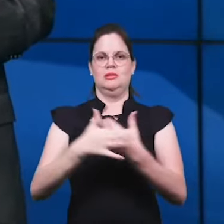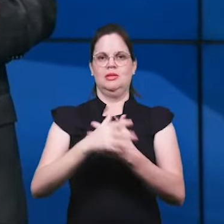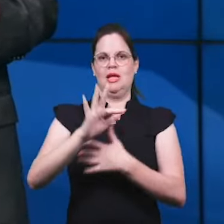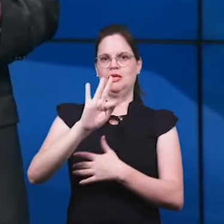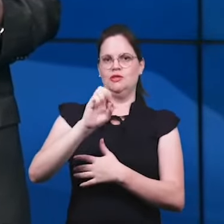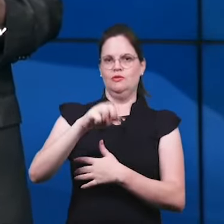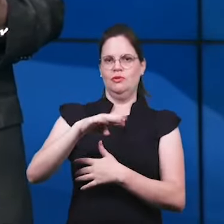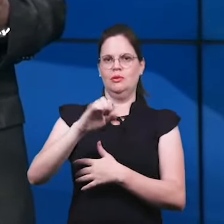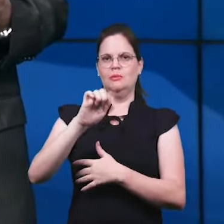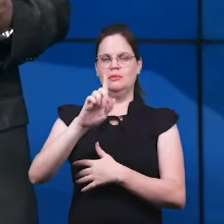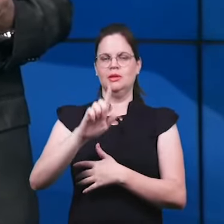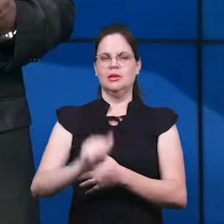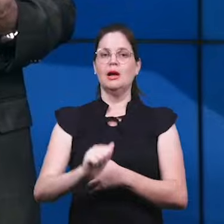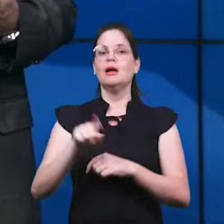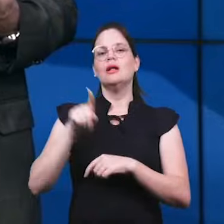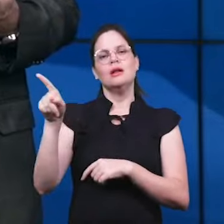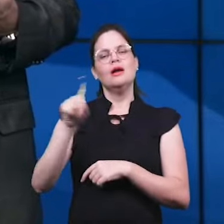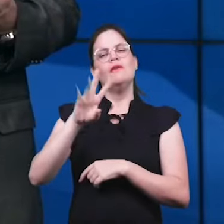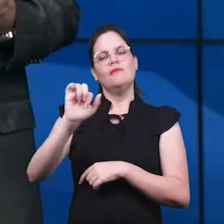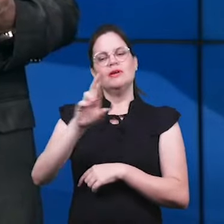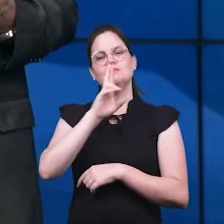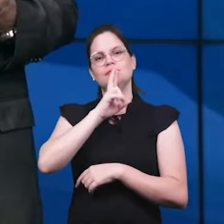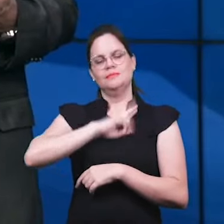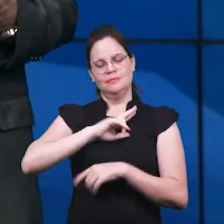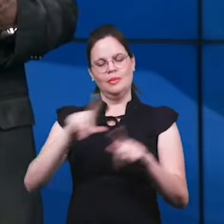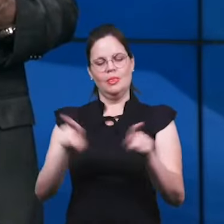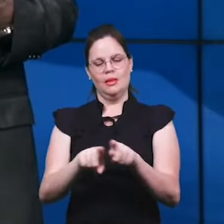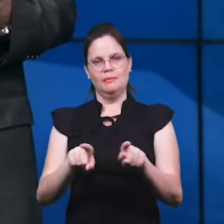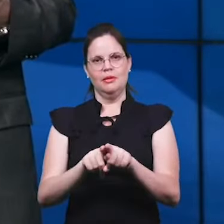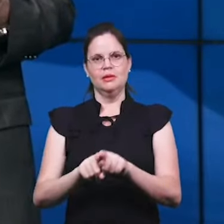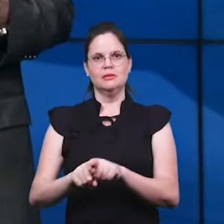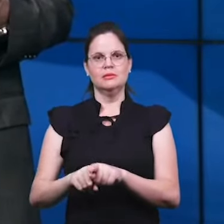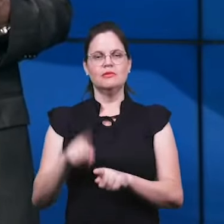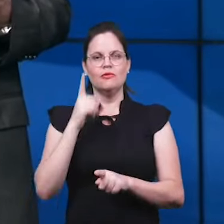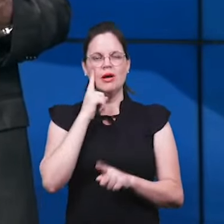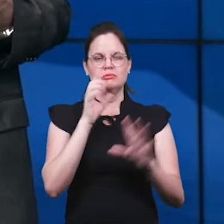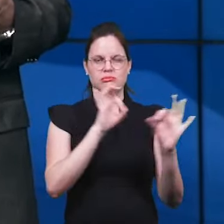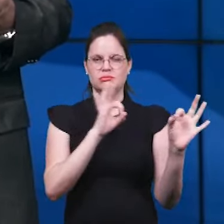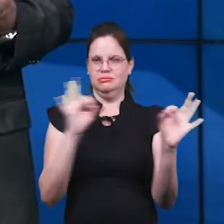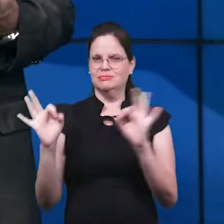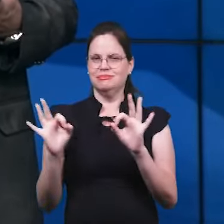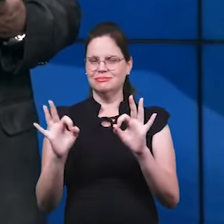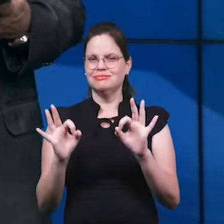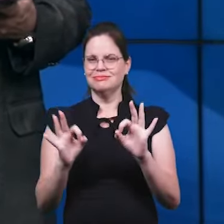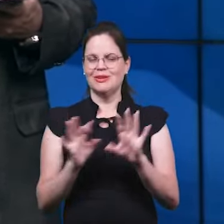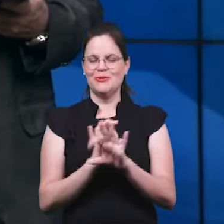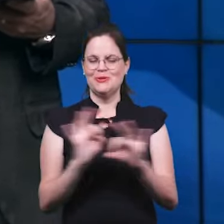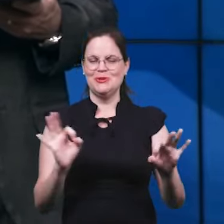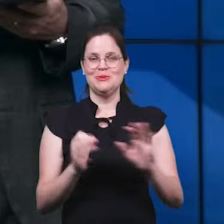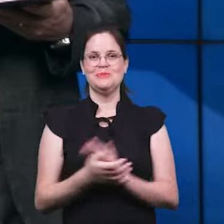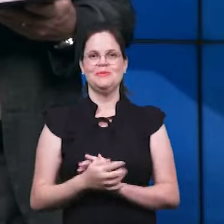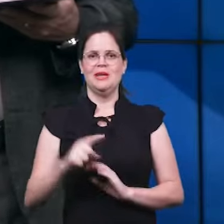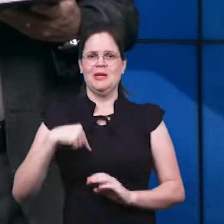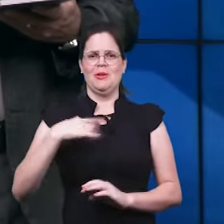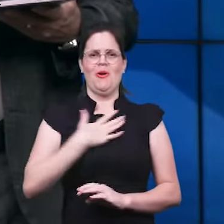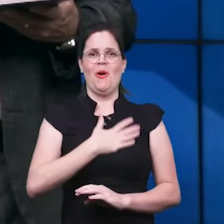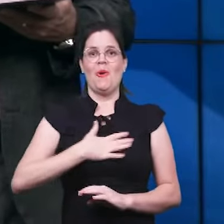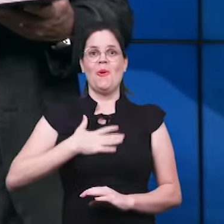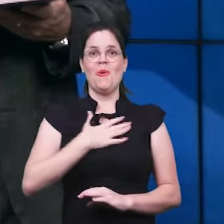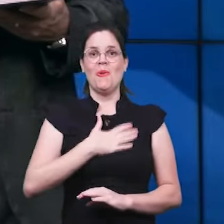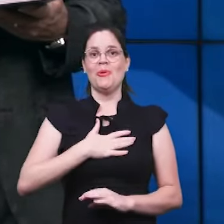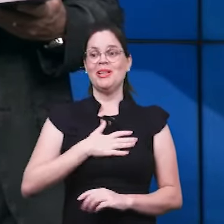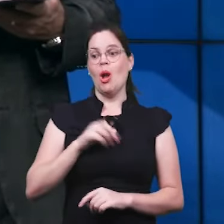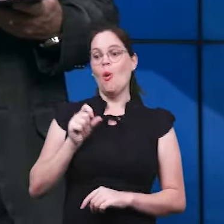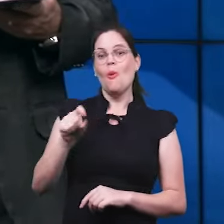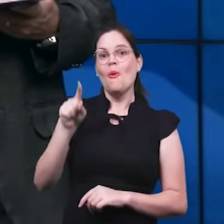lá no estado de Minas Gerais. Ele vai nos dar também uma colocação muito boa e nós vamos gostar muito do